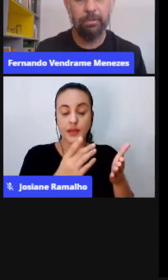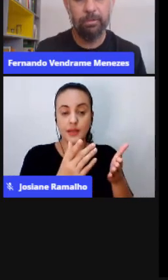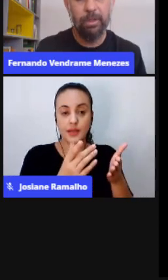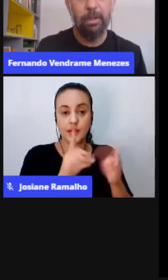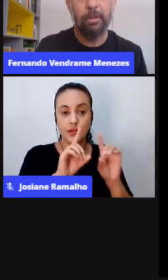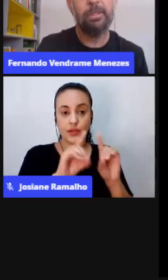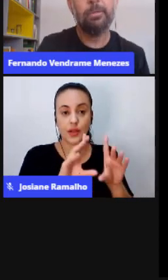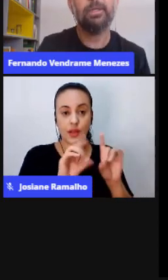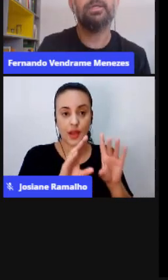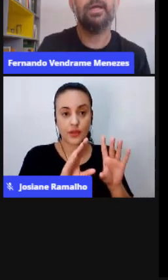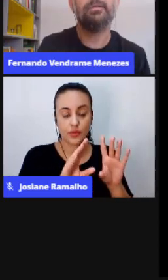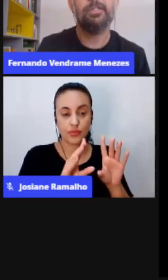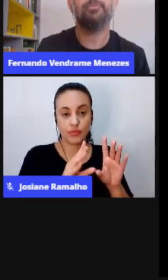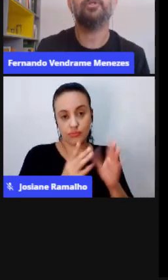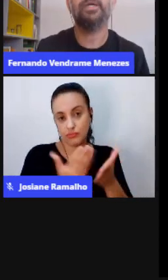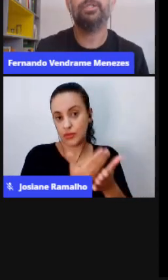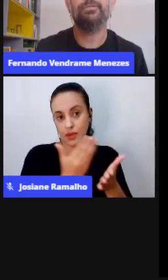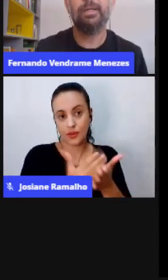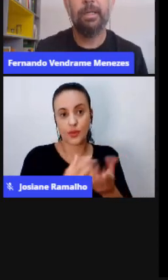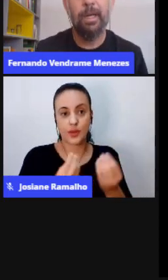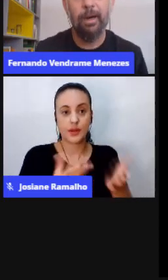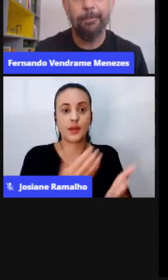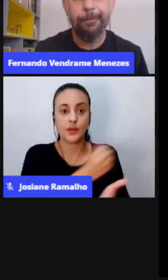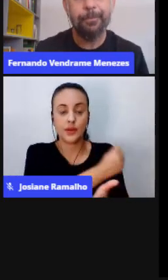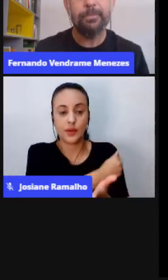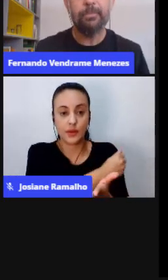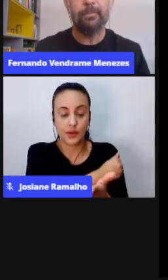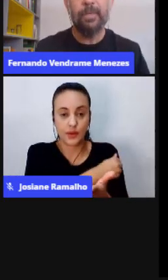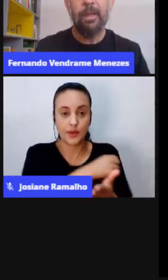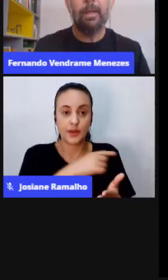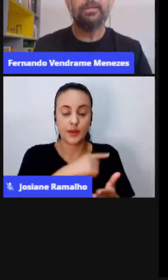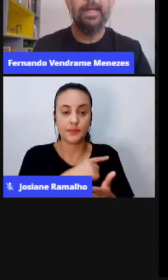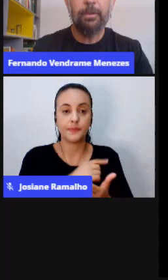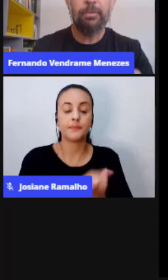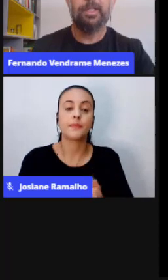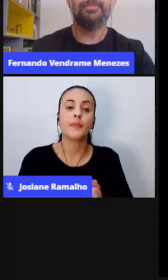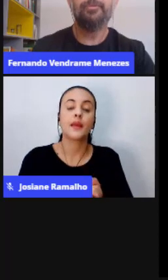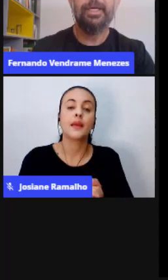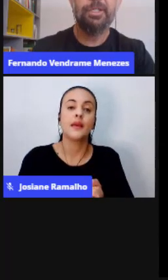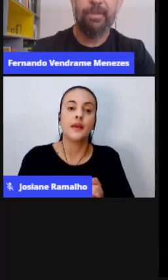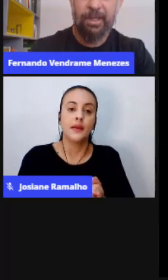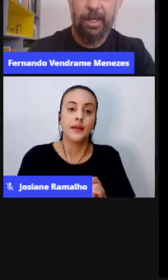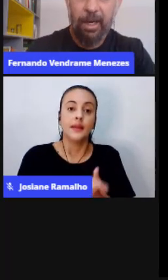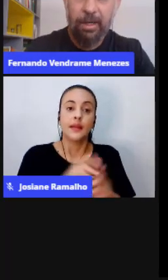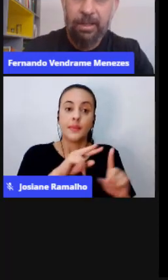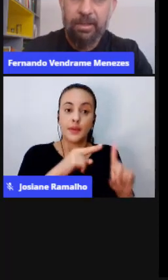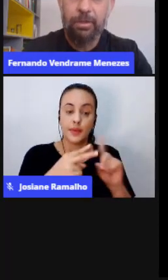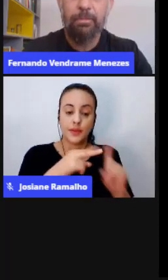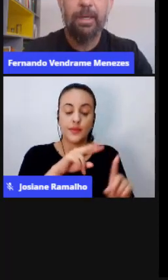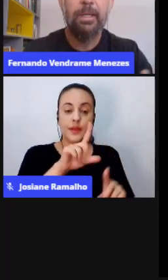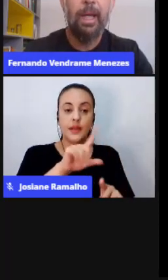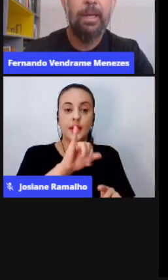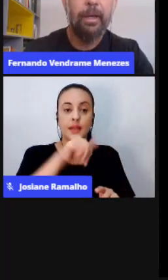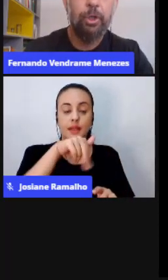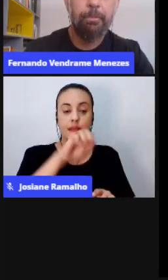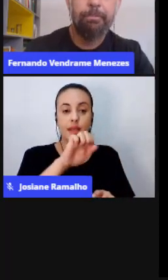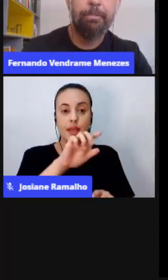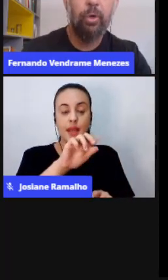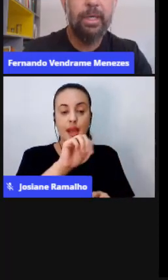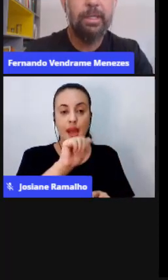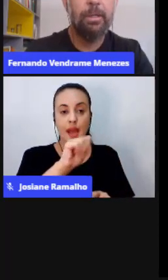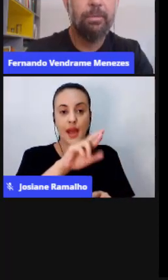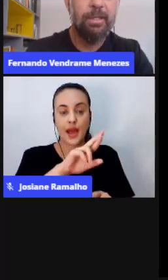dos alunos. Então, eles estão organizados nessa perspectiva linear. Dentro dessa perspectiva linear, existe uma ideia